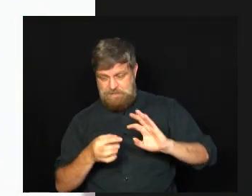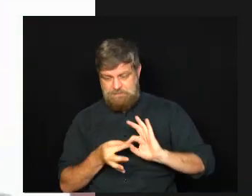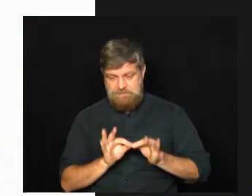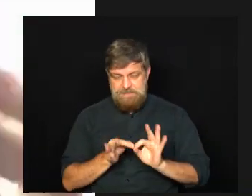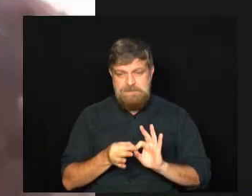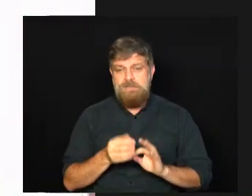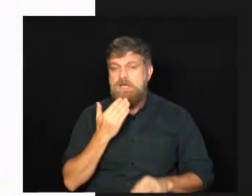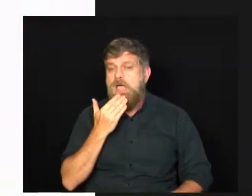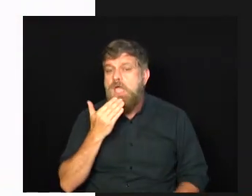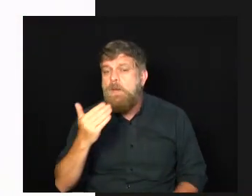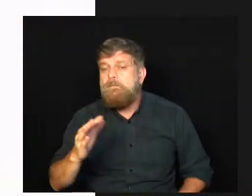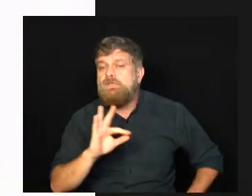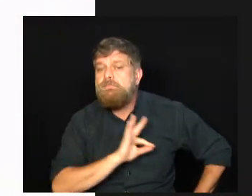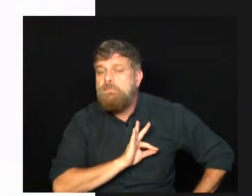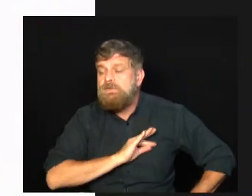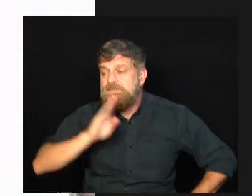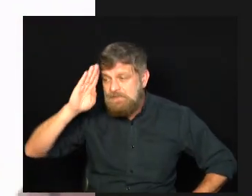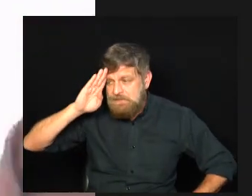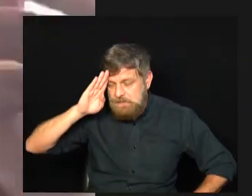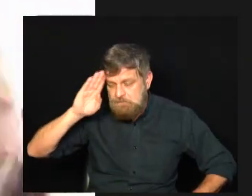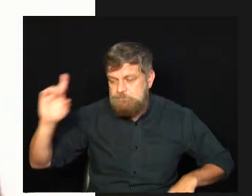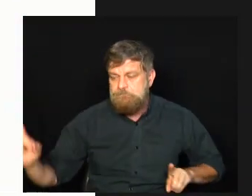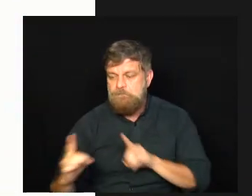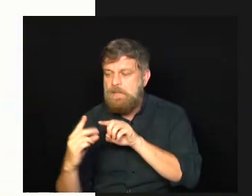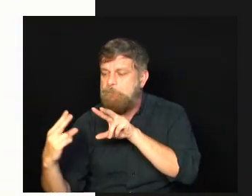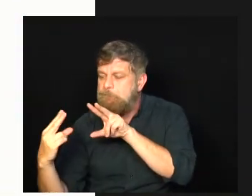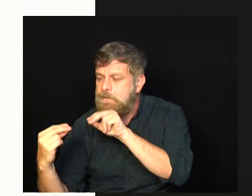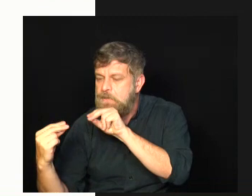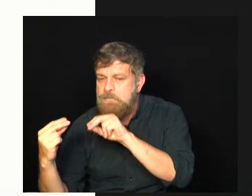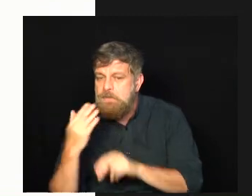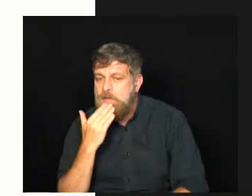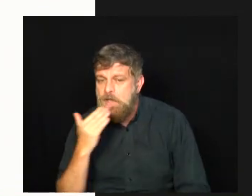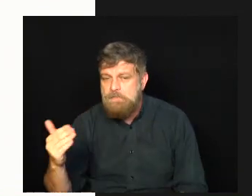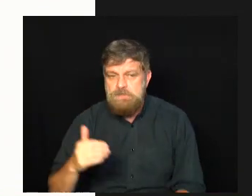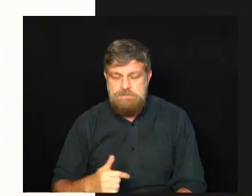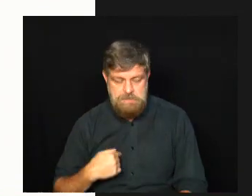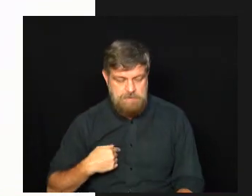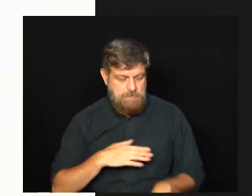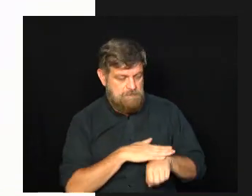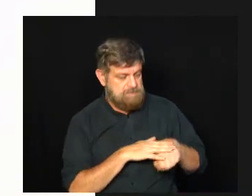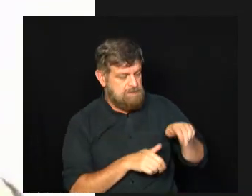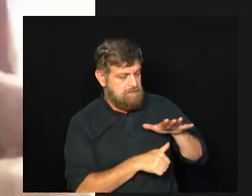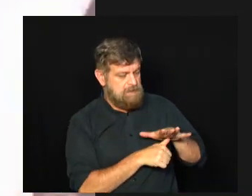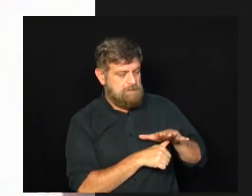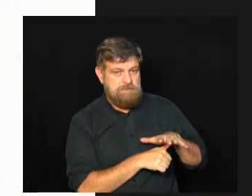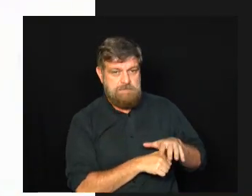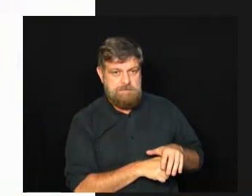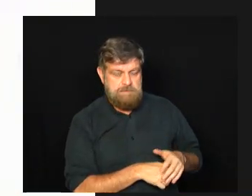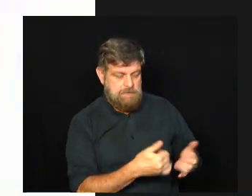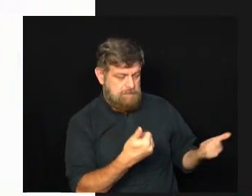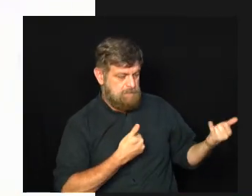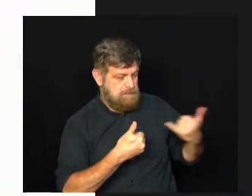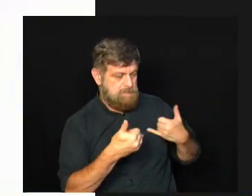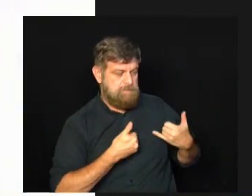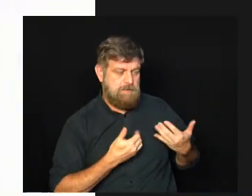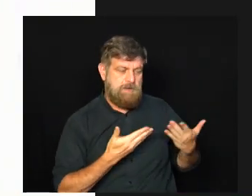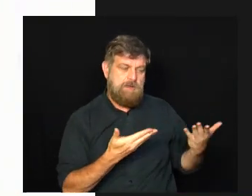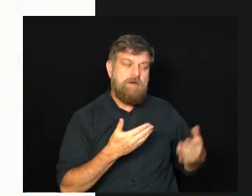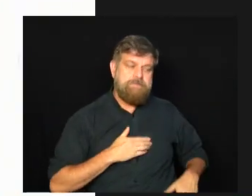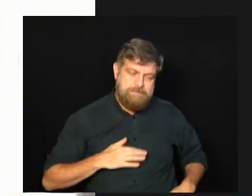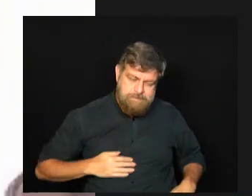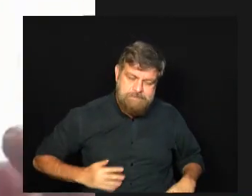Pedi para a Polícia Militar, aí quando eu falei com o reitor que eu queria fazer lá, o reitor falou, Regina, você quer